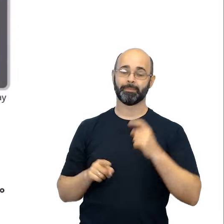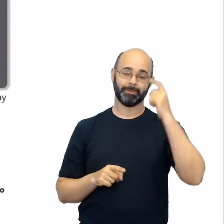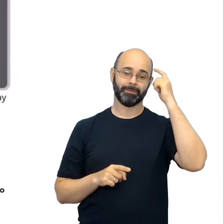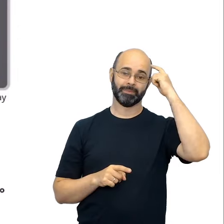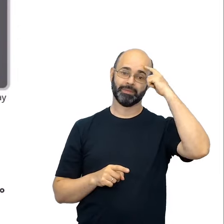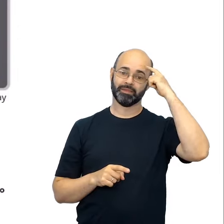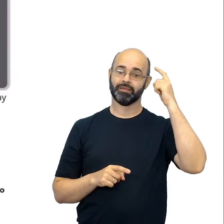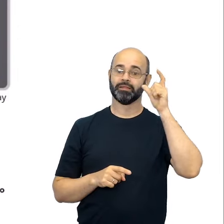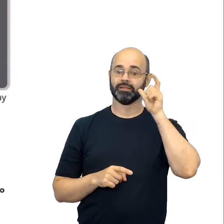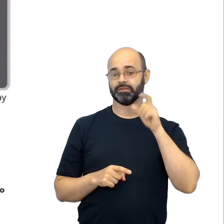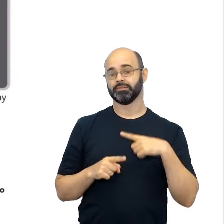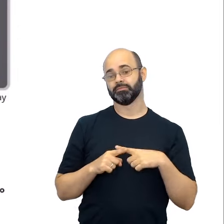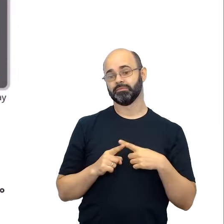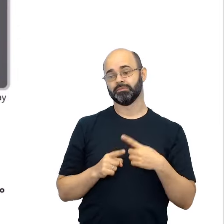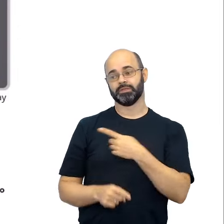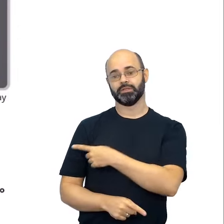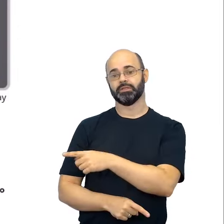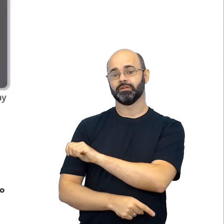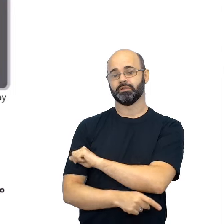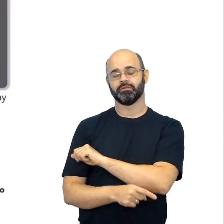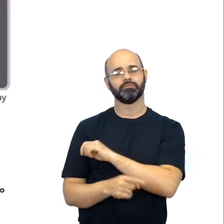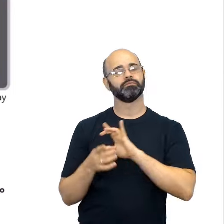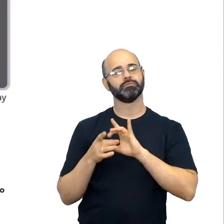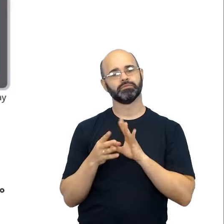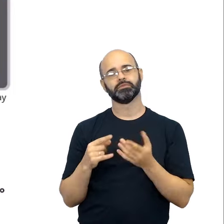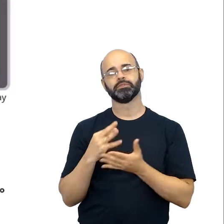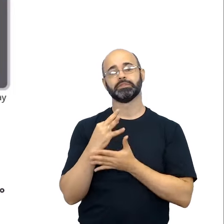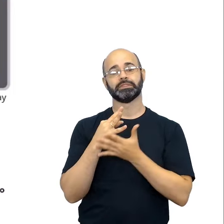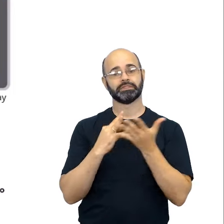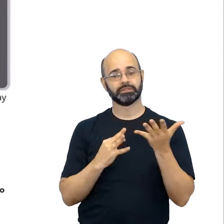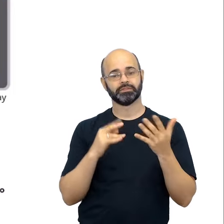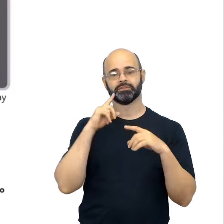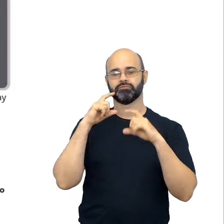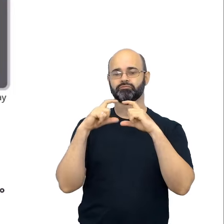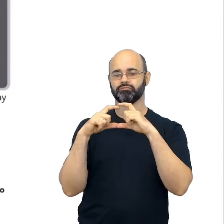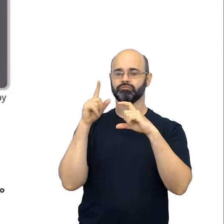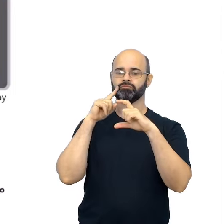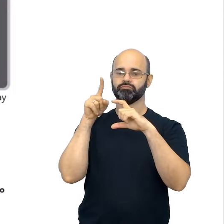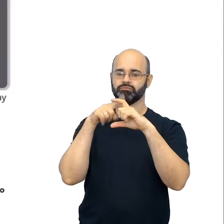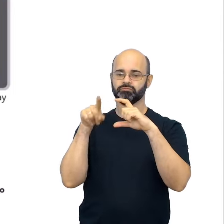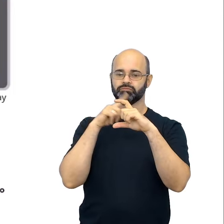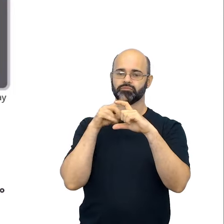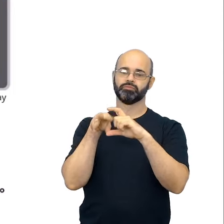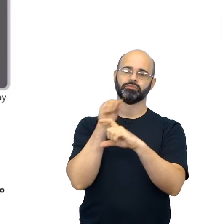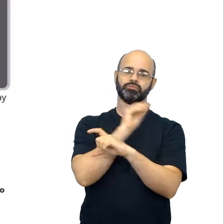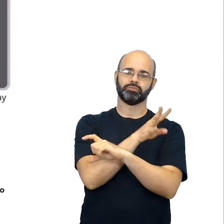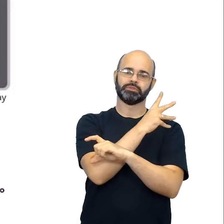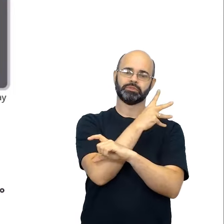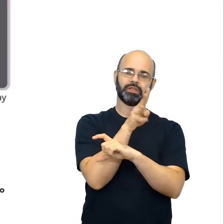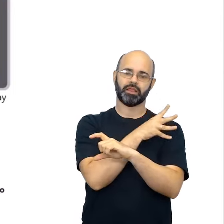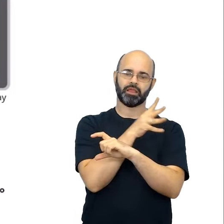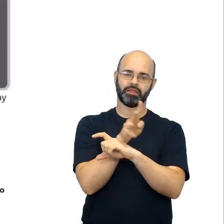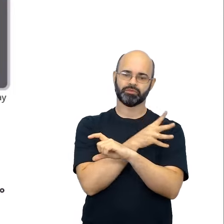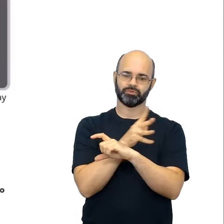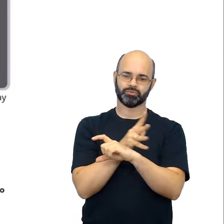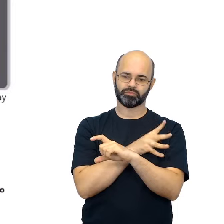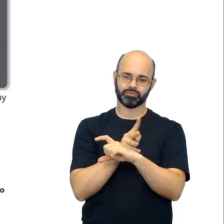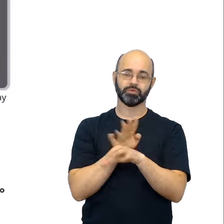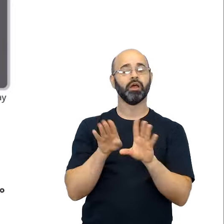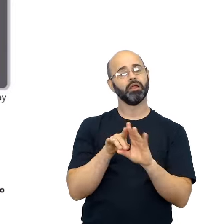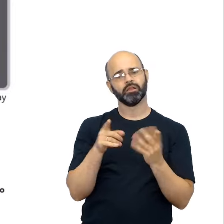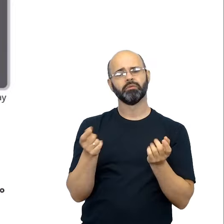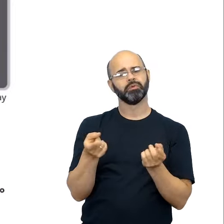que o estudante pode tanto produzir textos olhando para um gráfico, né, quanto, ao contrário, tendo um gráfico,